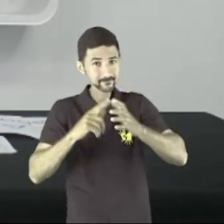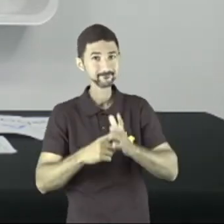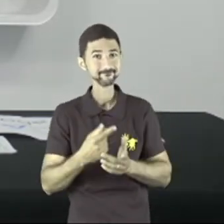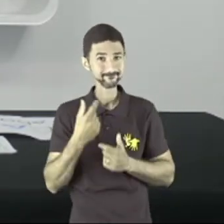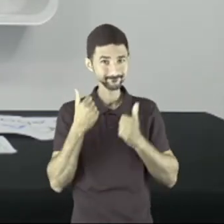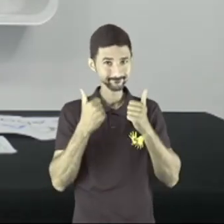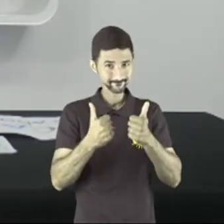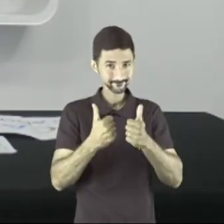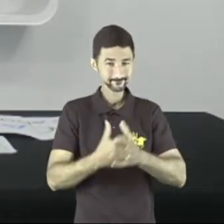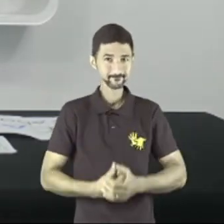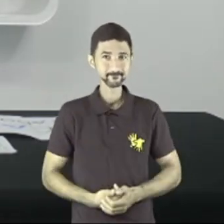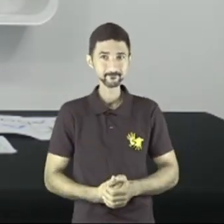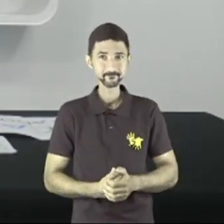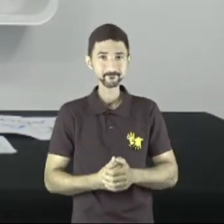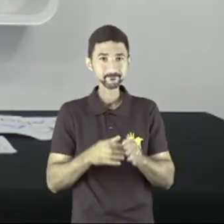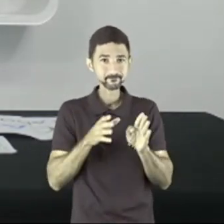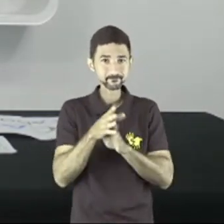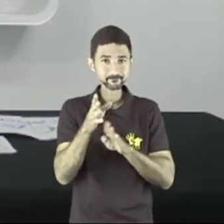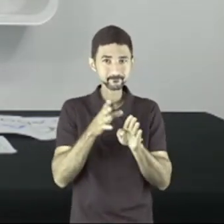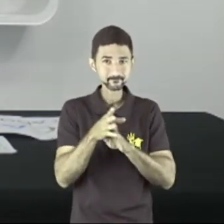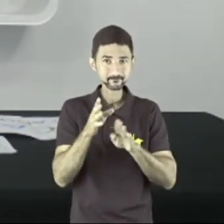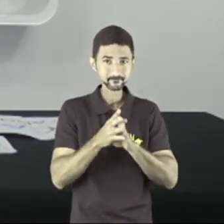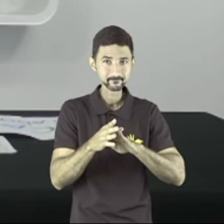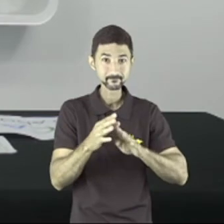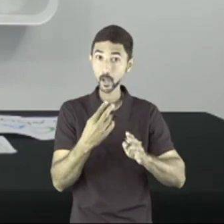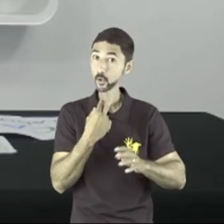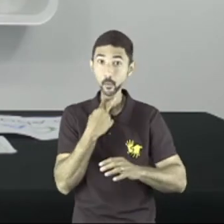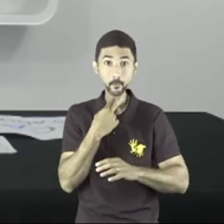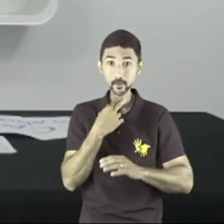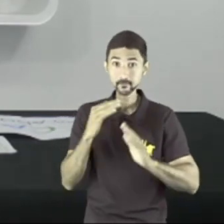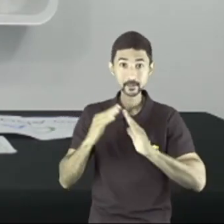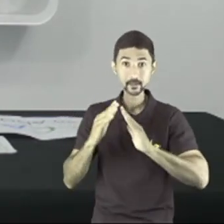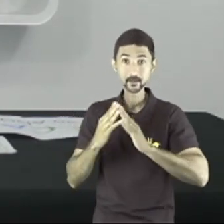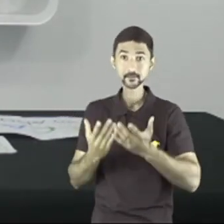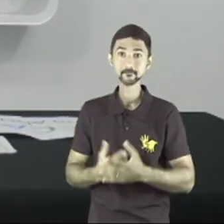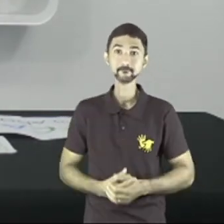tá certo? Vou só te dar uma dica de uma coisa que você não pode fazer em